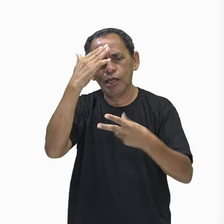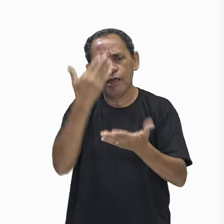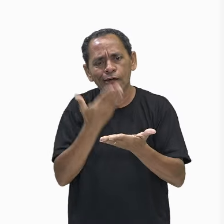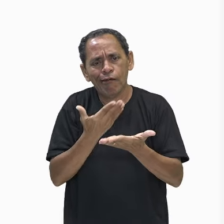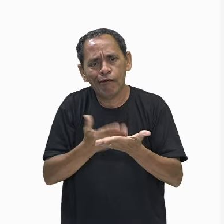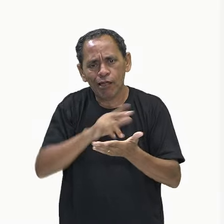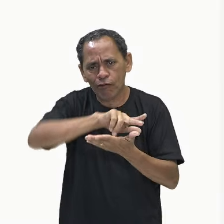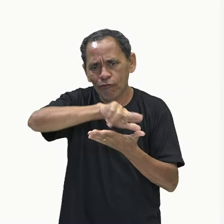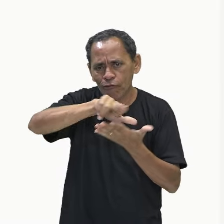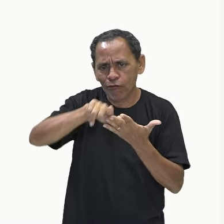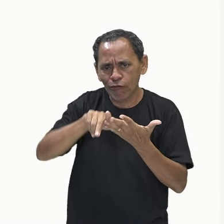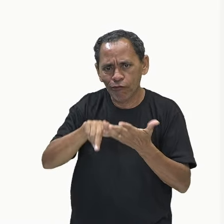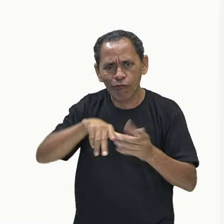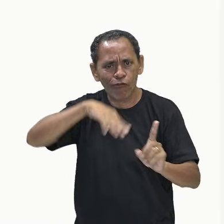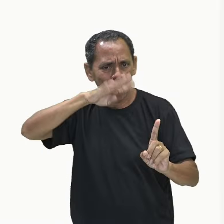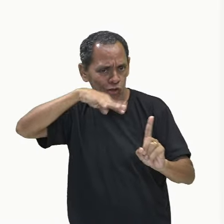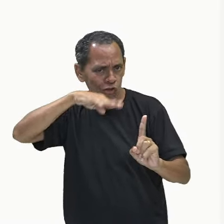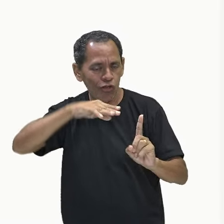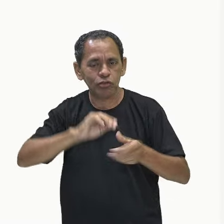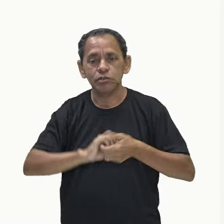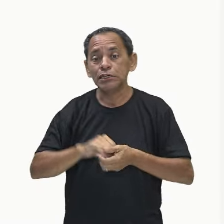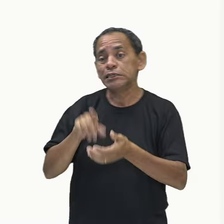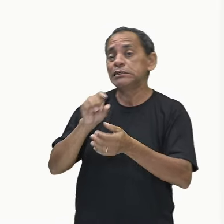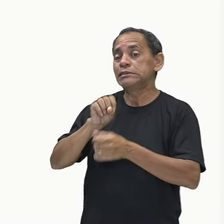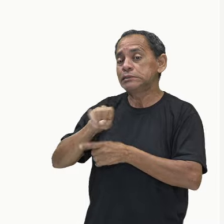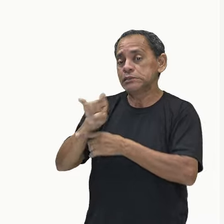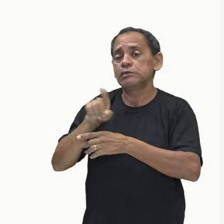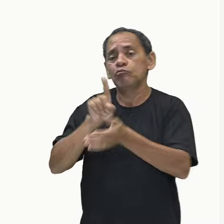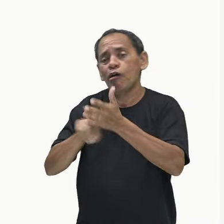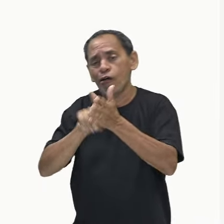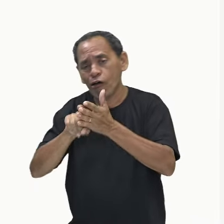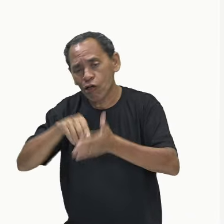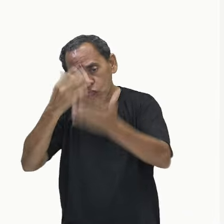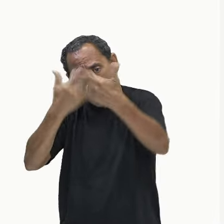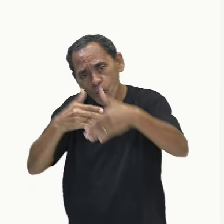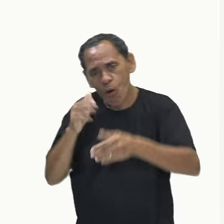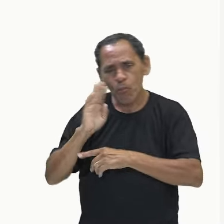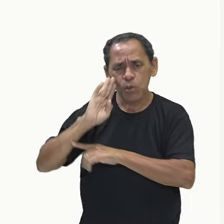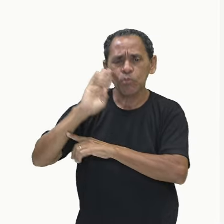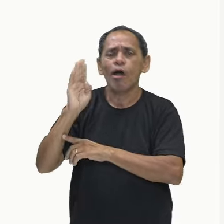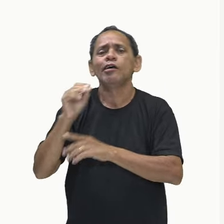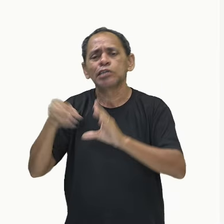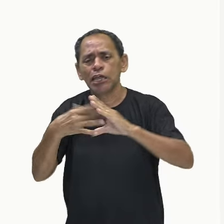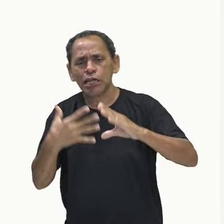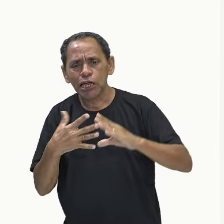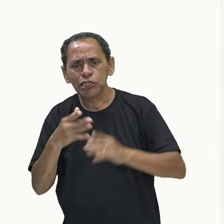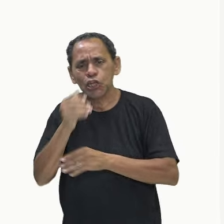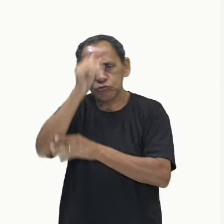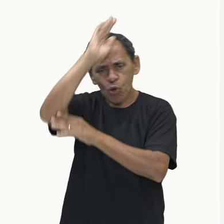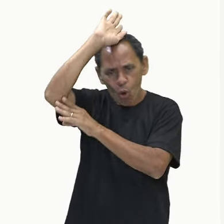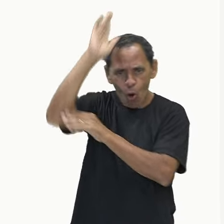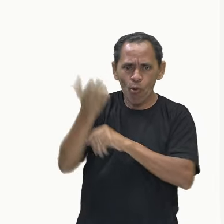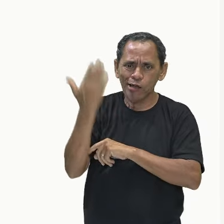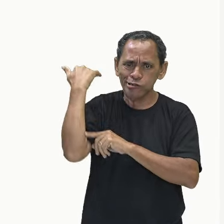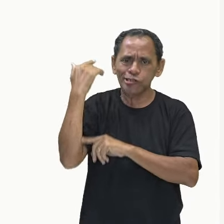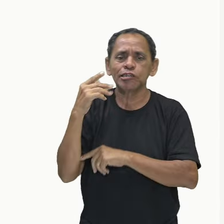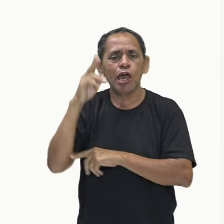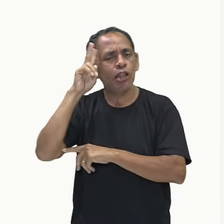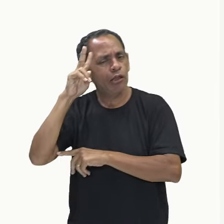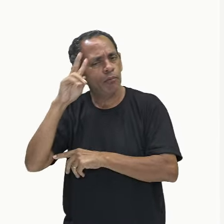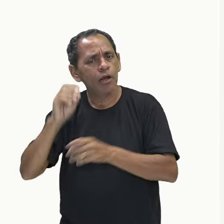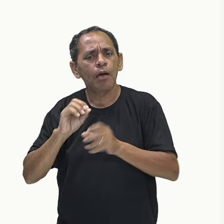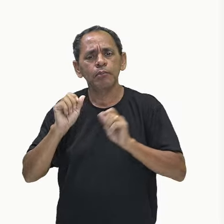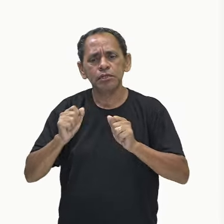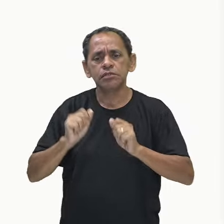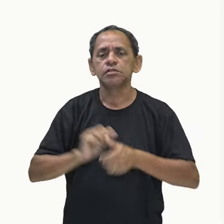Quando eu perguntar na prova de vocês as principais características da Roma Antiga, vocês vão lembrar, opa, o professor